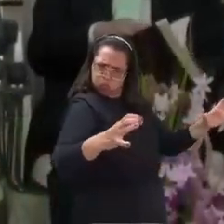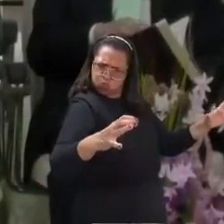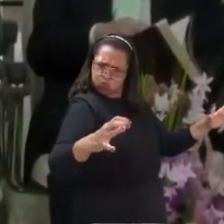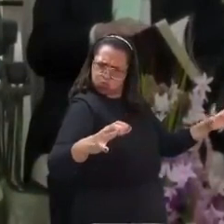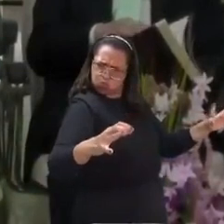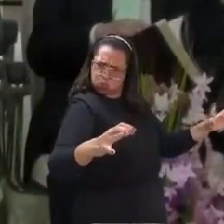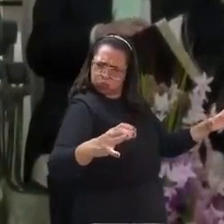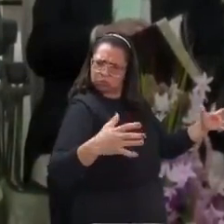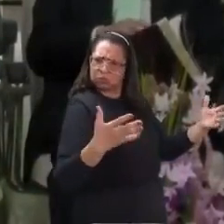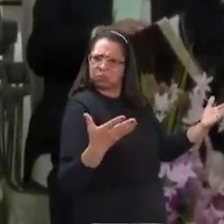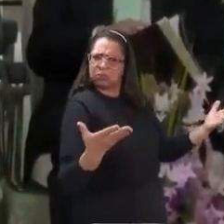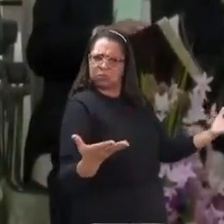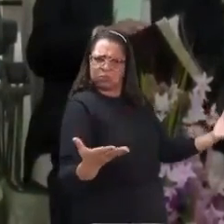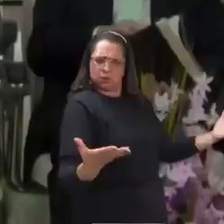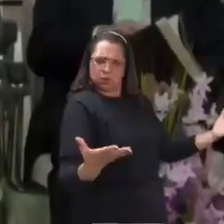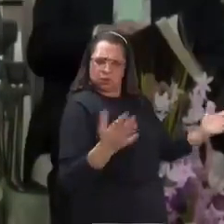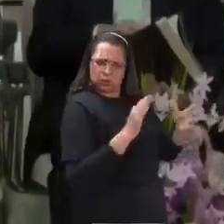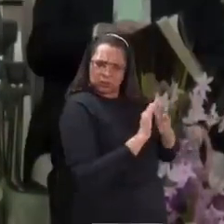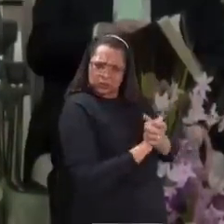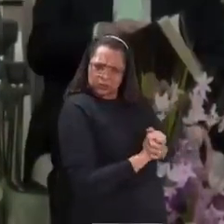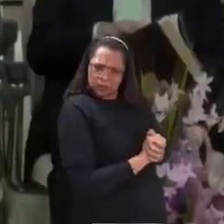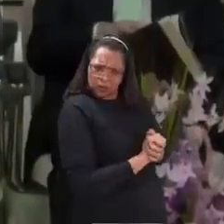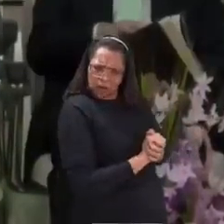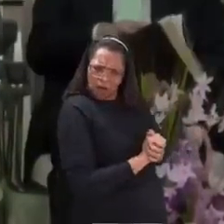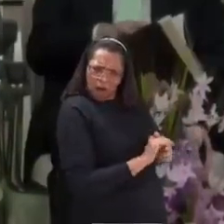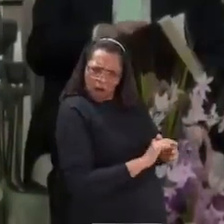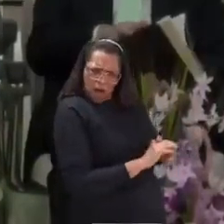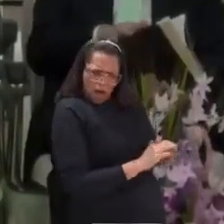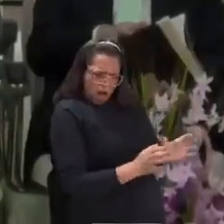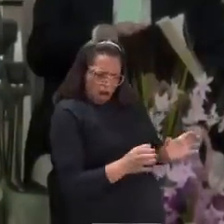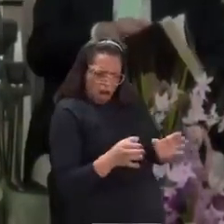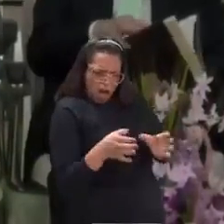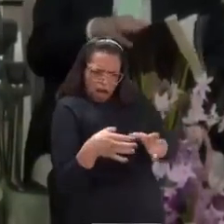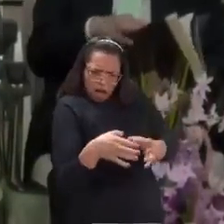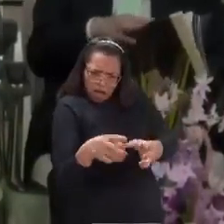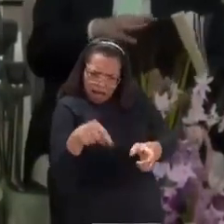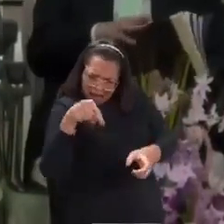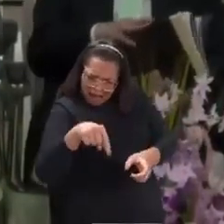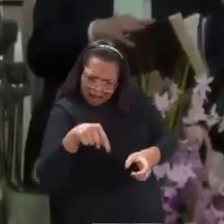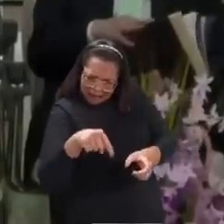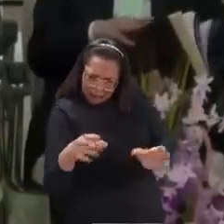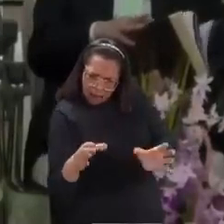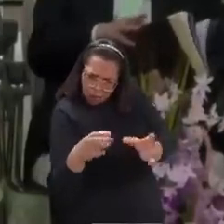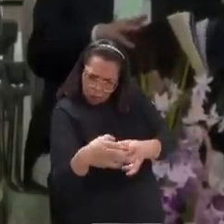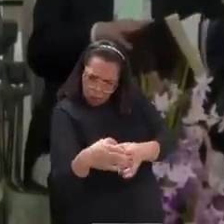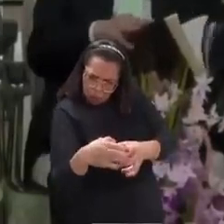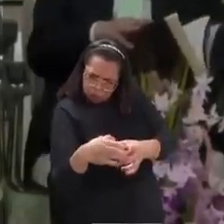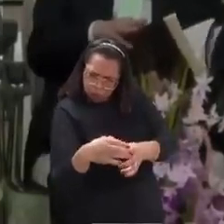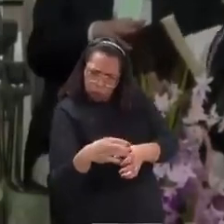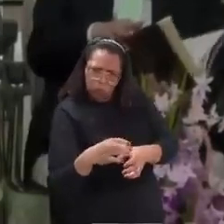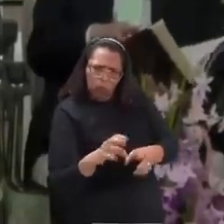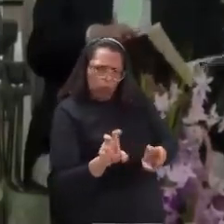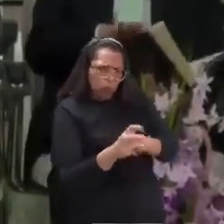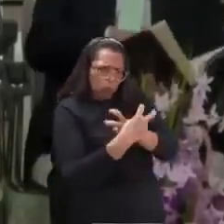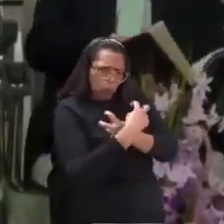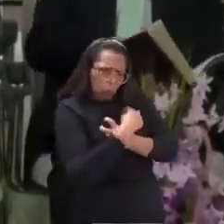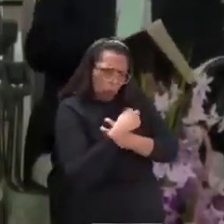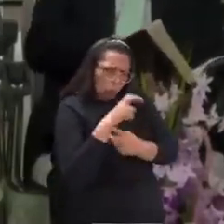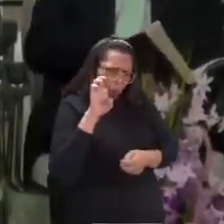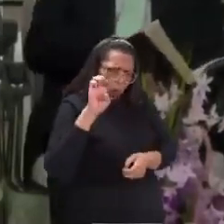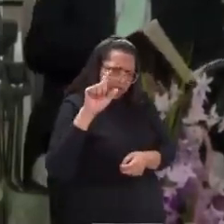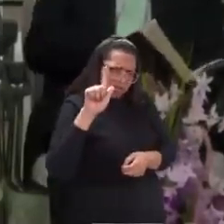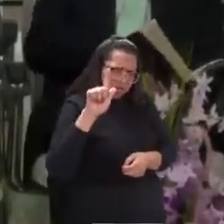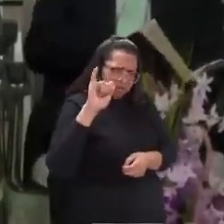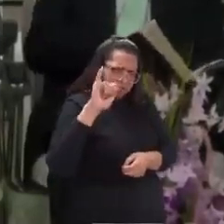Corremos o risco deste povo se juntar aos inimigos e guerrearem contra nós e nos